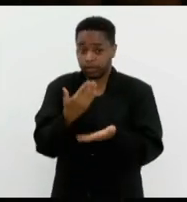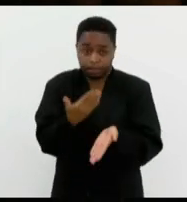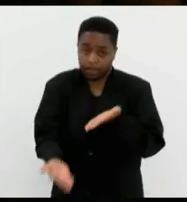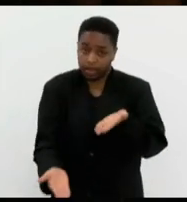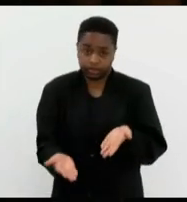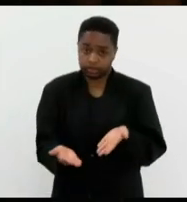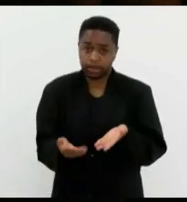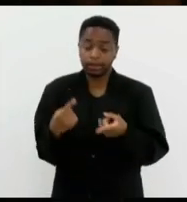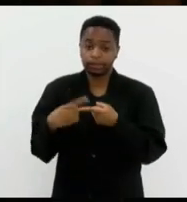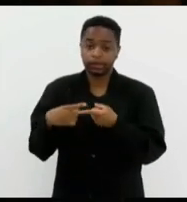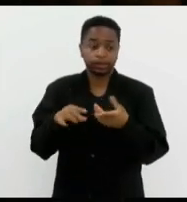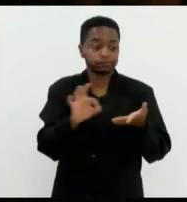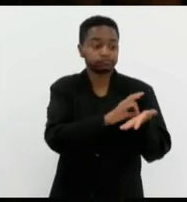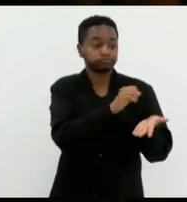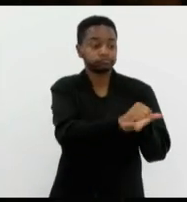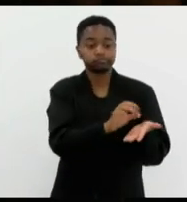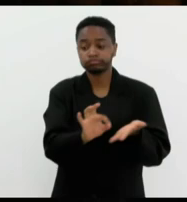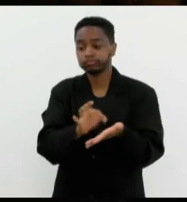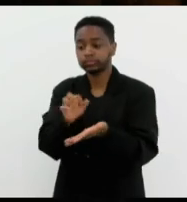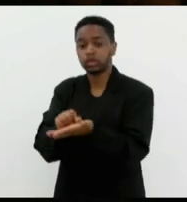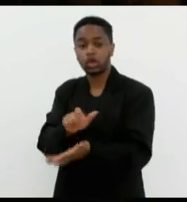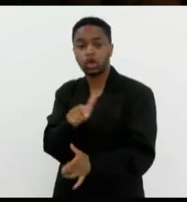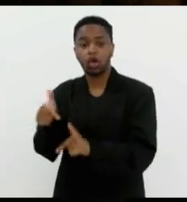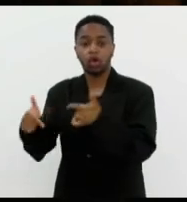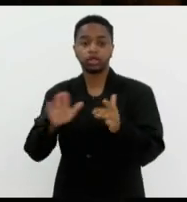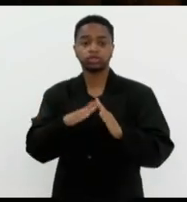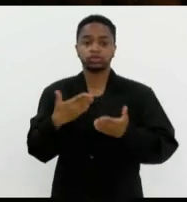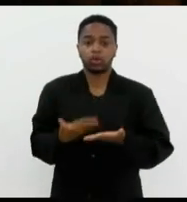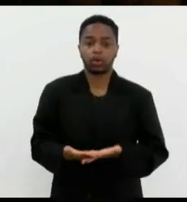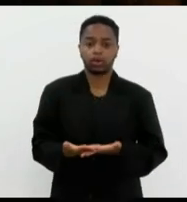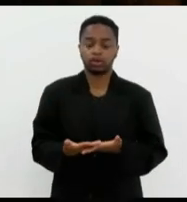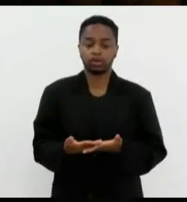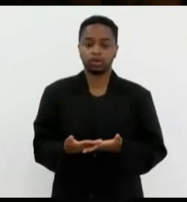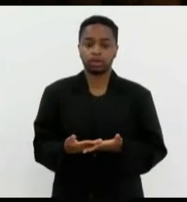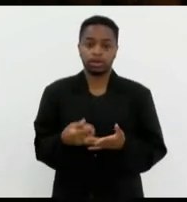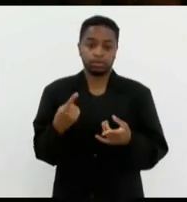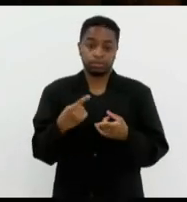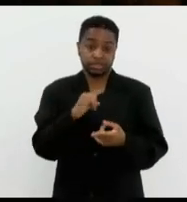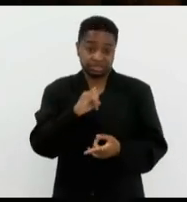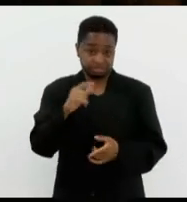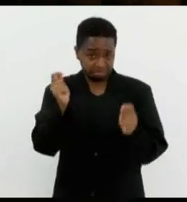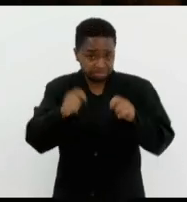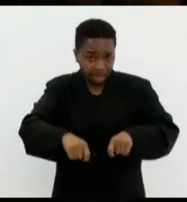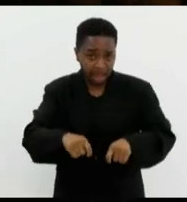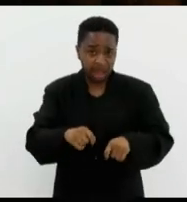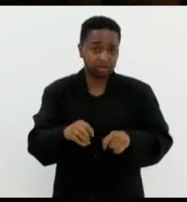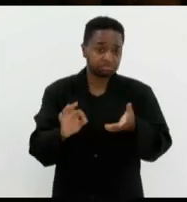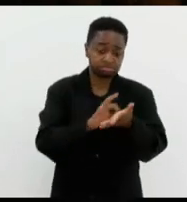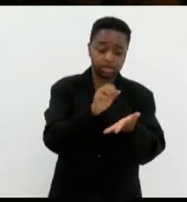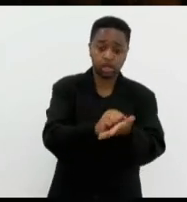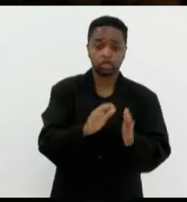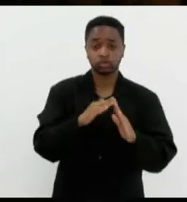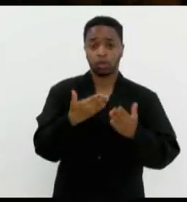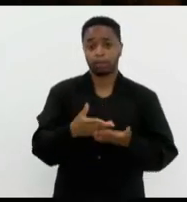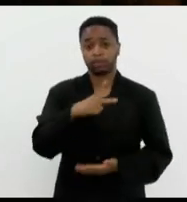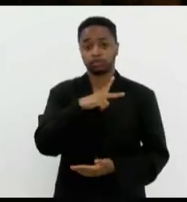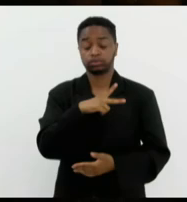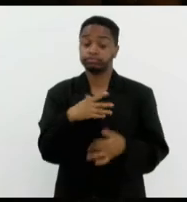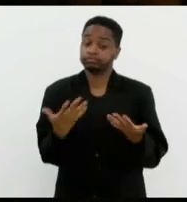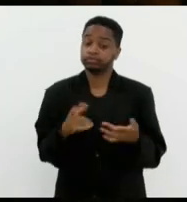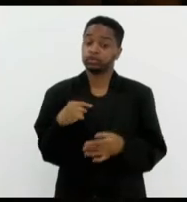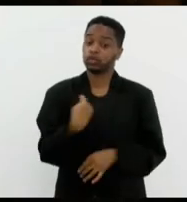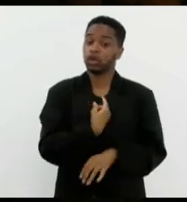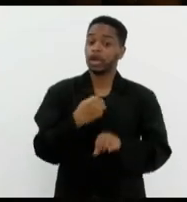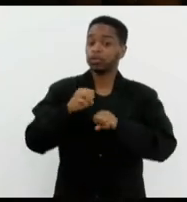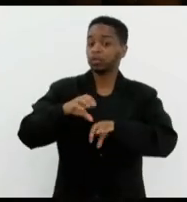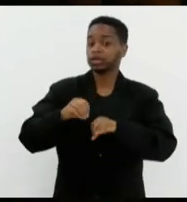Estão matriculando nas outras escolas da rede pública, quem pode estar matriculando na rede particular. Com isso, a nossa educação profissional,